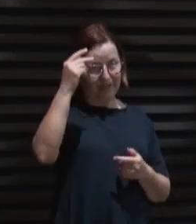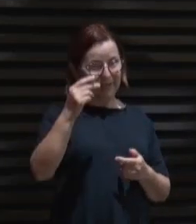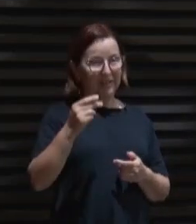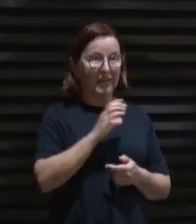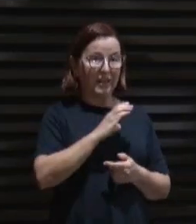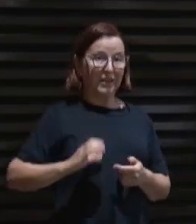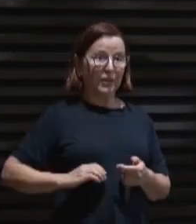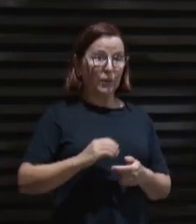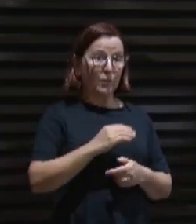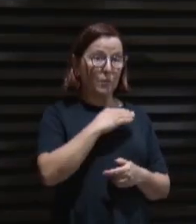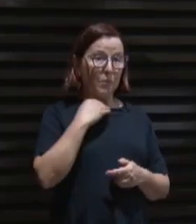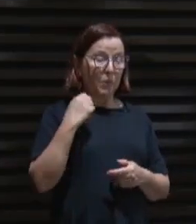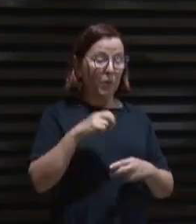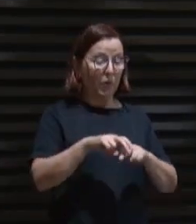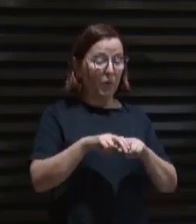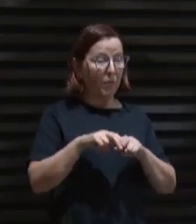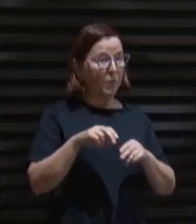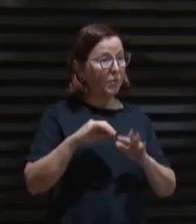Meu Deus, me